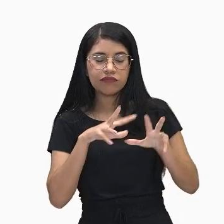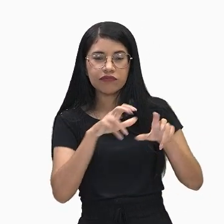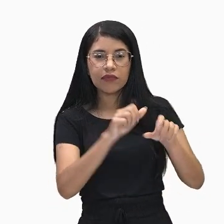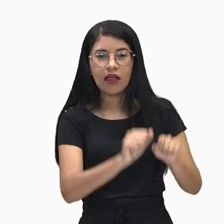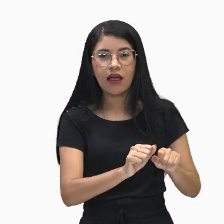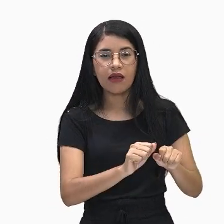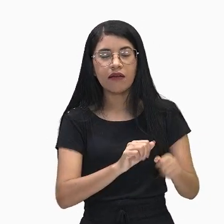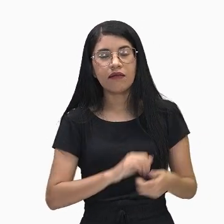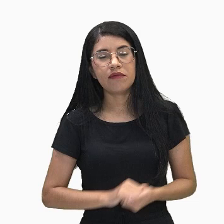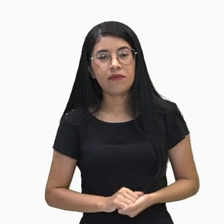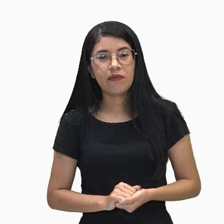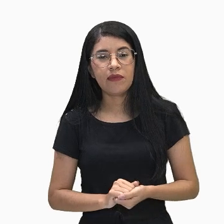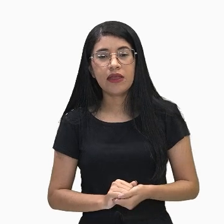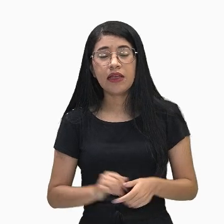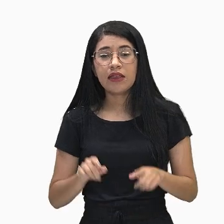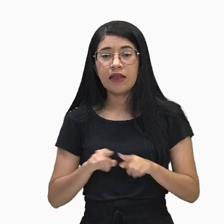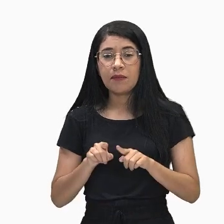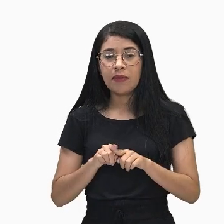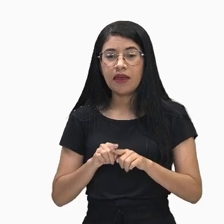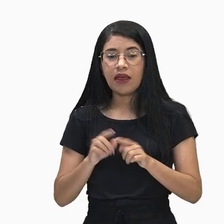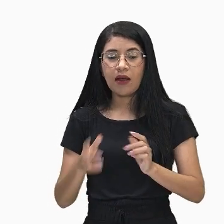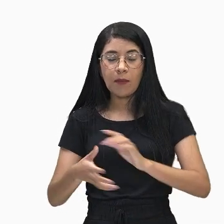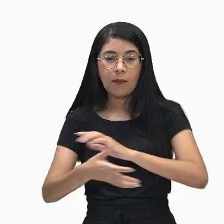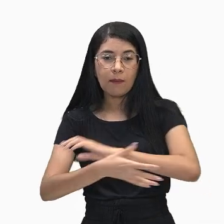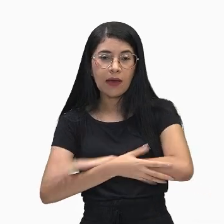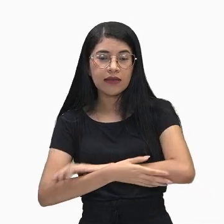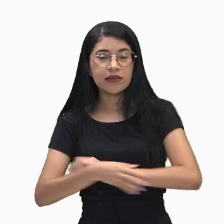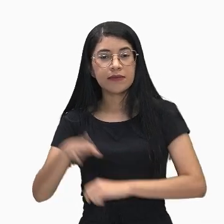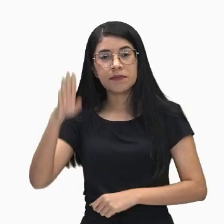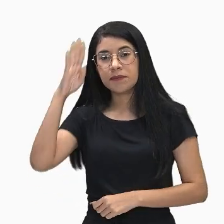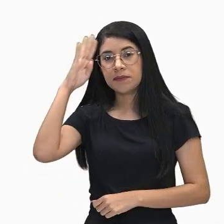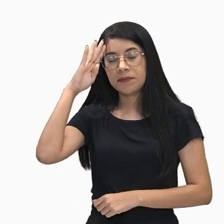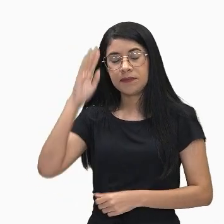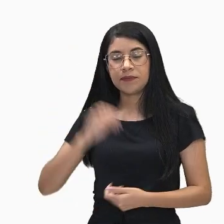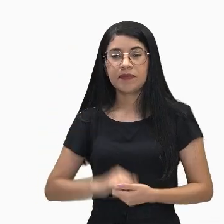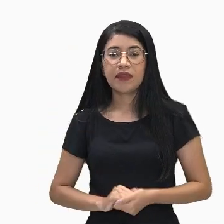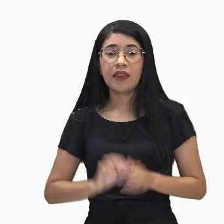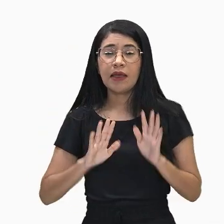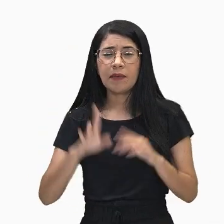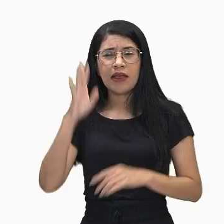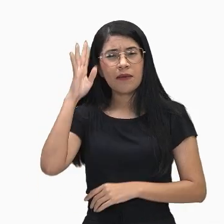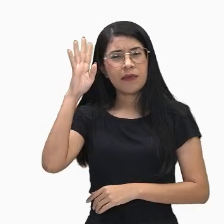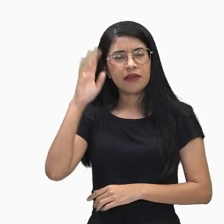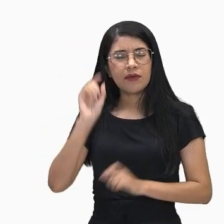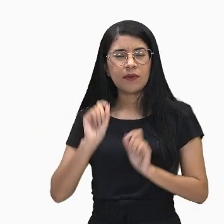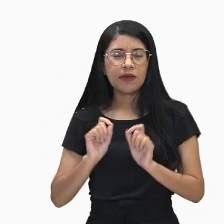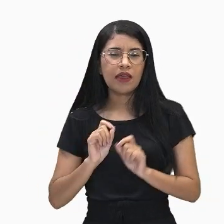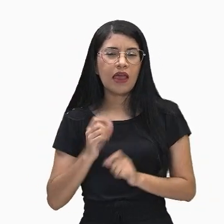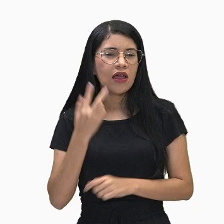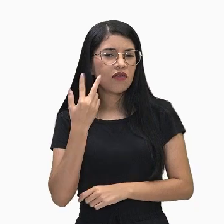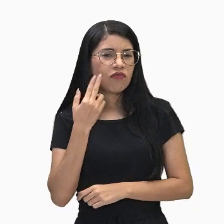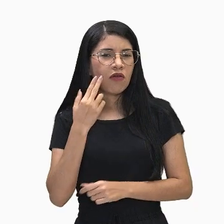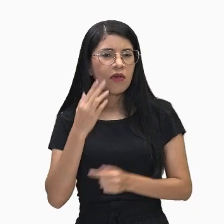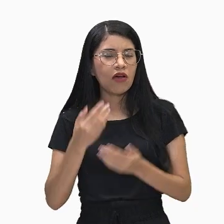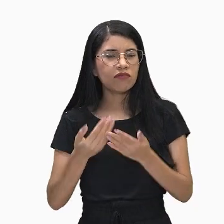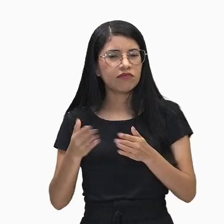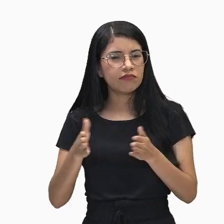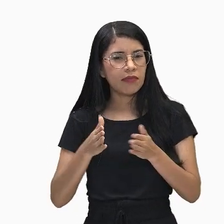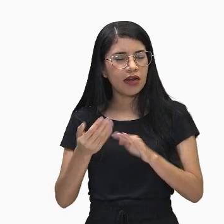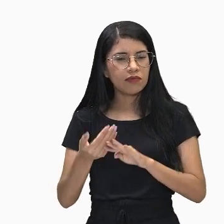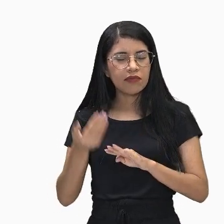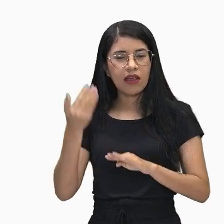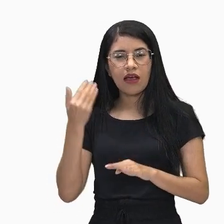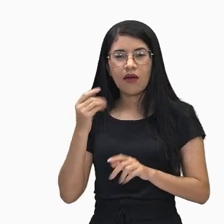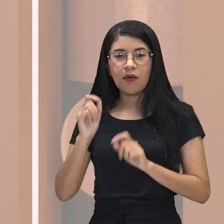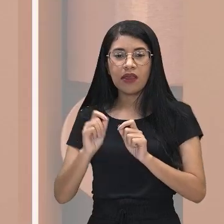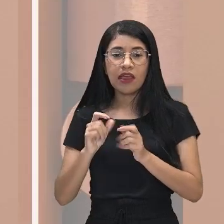países. Era uma aliança militar. Vamos pensar o seguinte, gente. É comum naquele momento, algo que